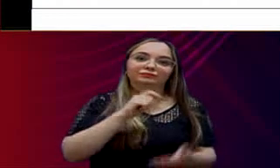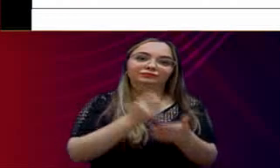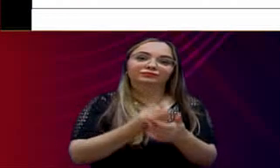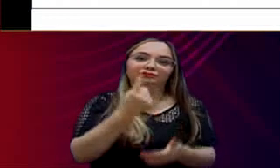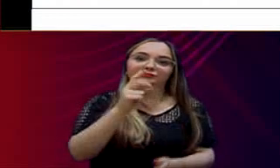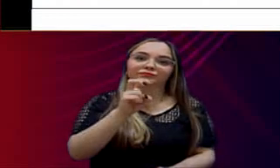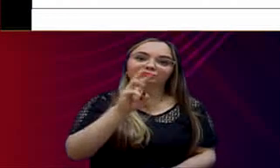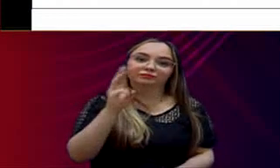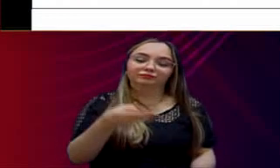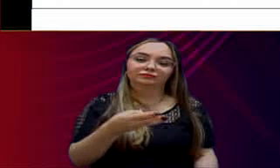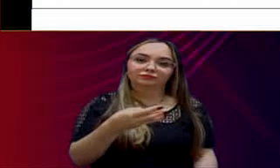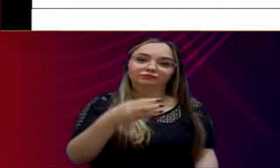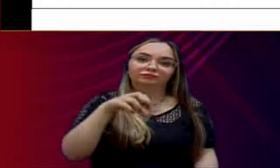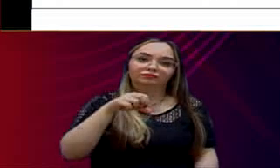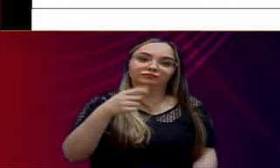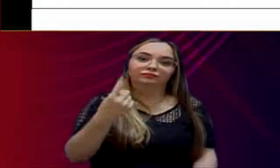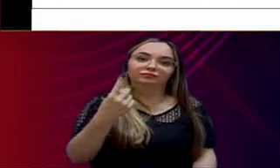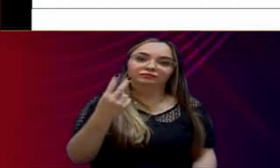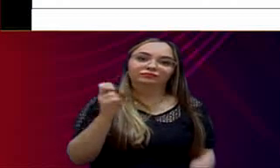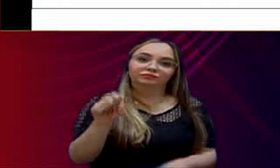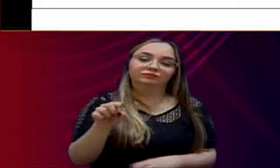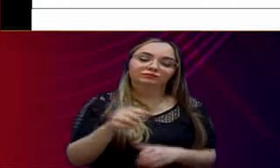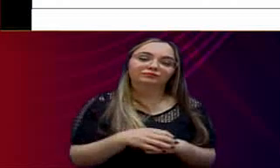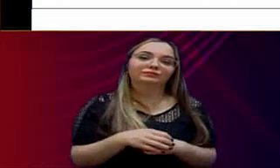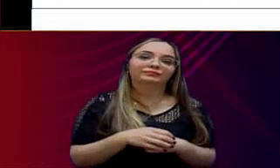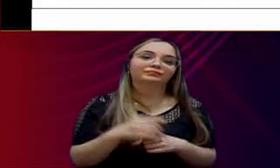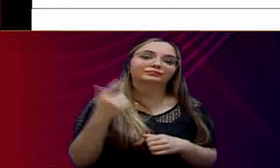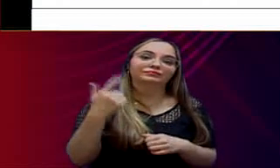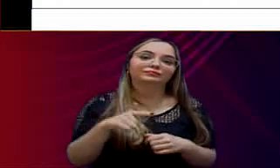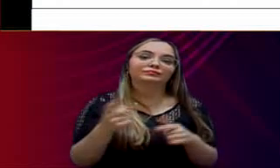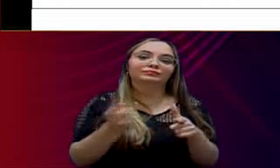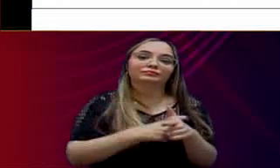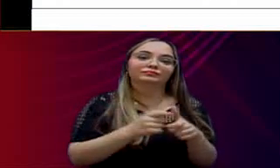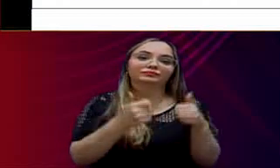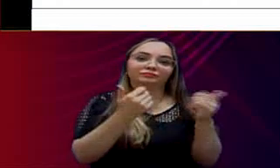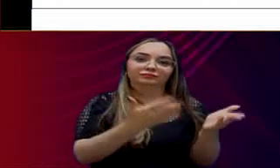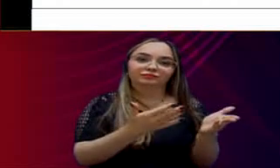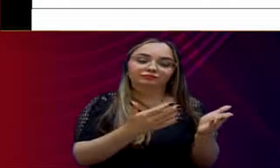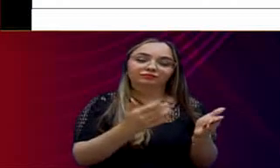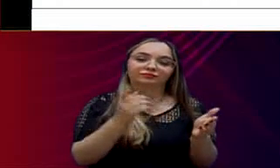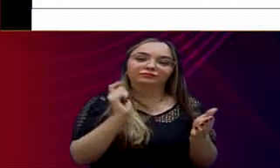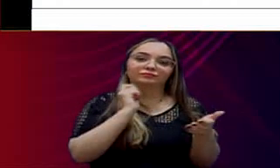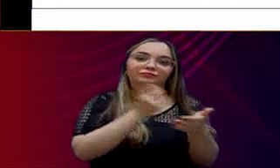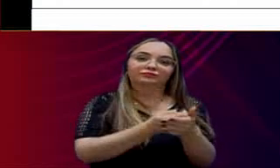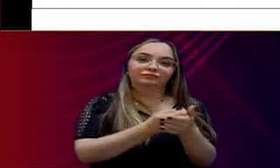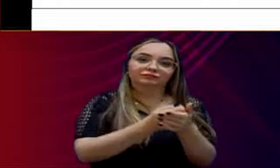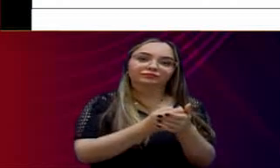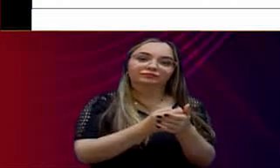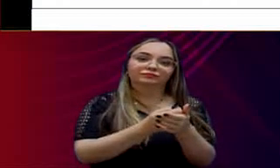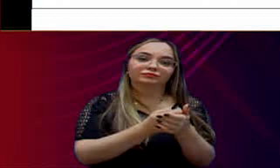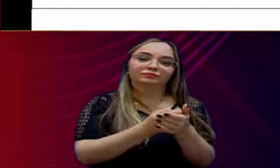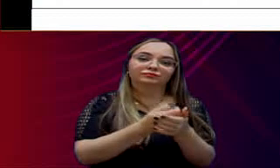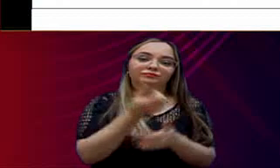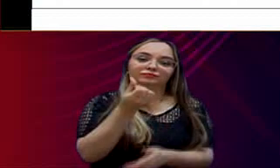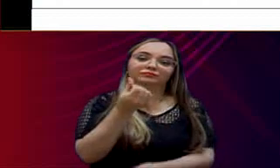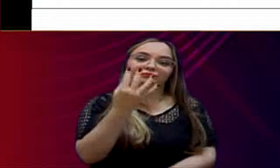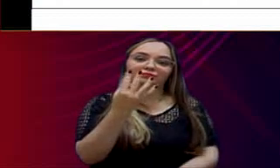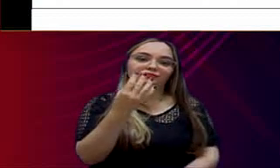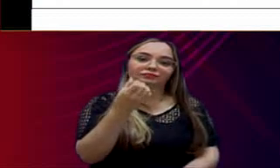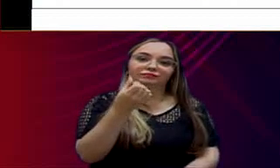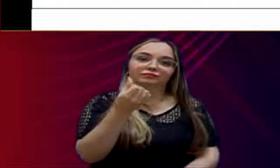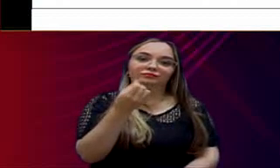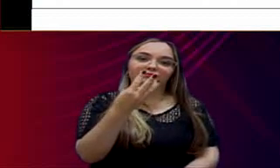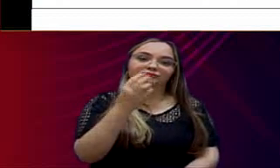15 milhões 912 serviço da dívida externa o pagamento de amortizações de 63